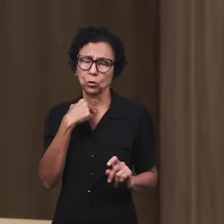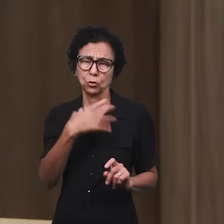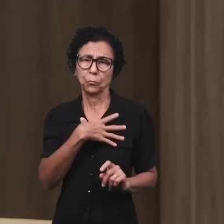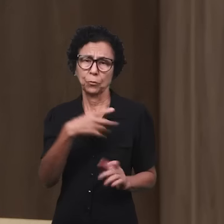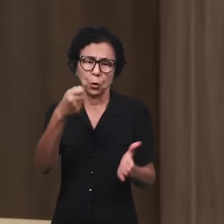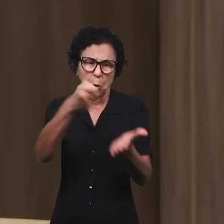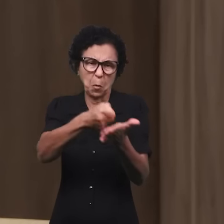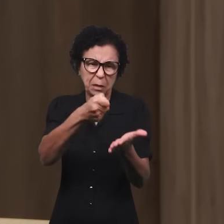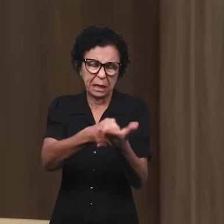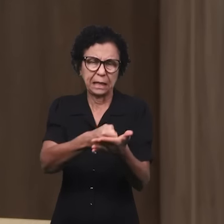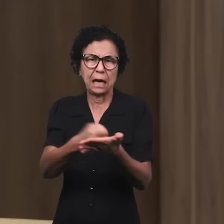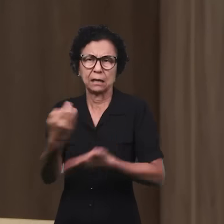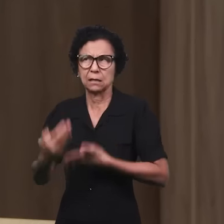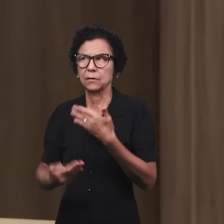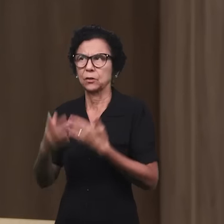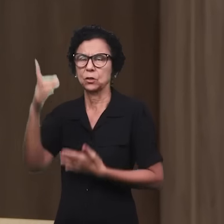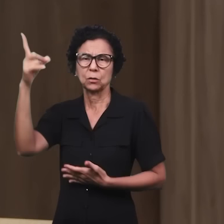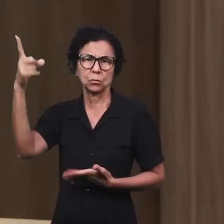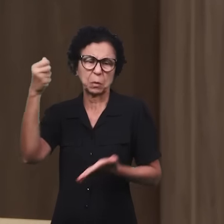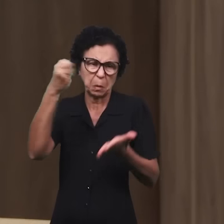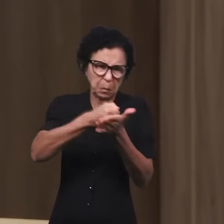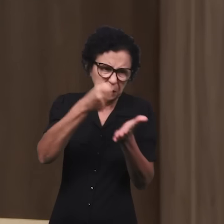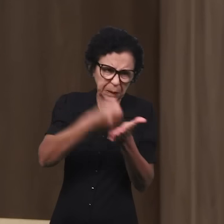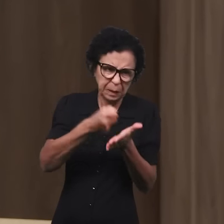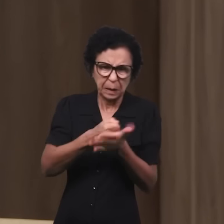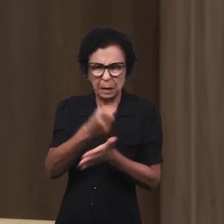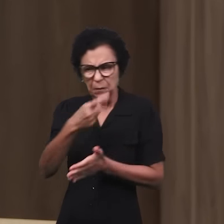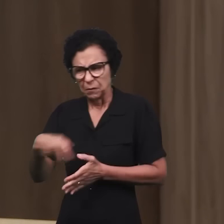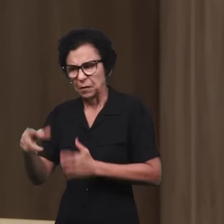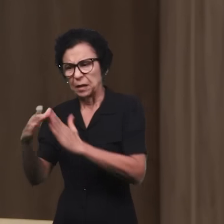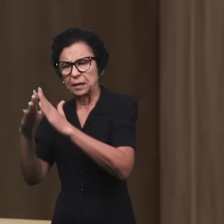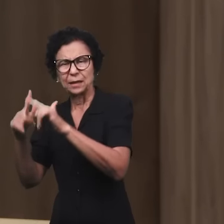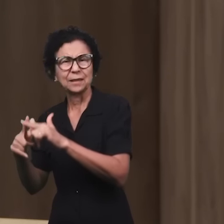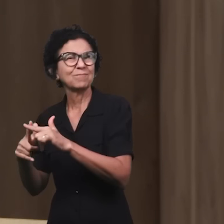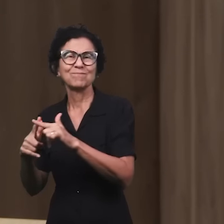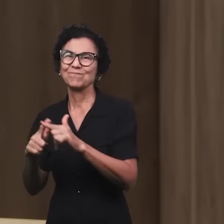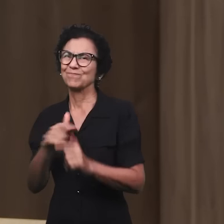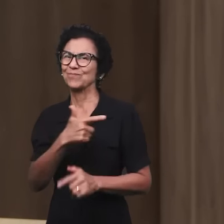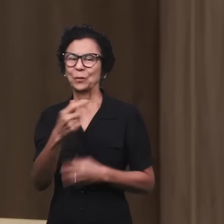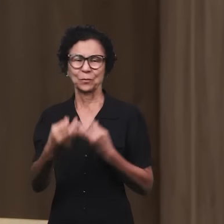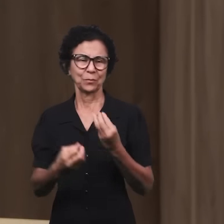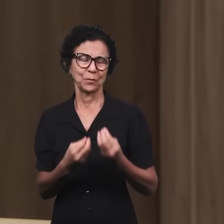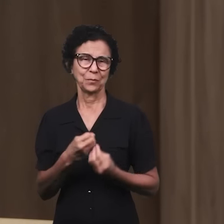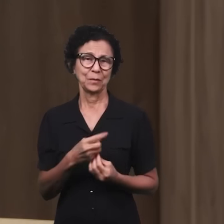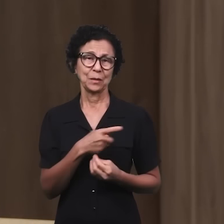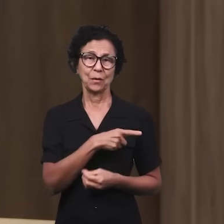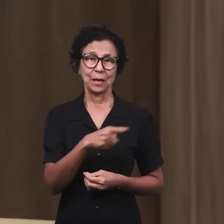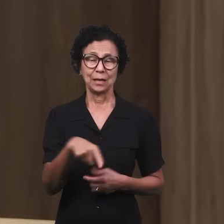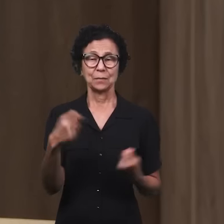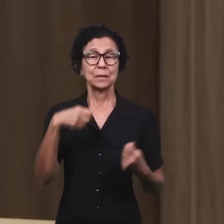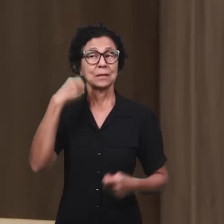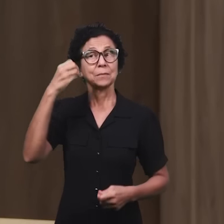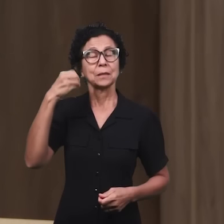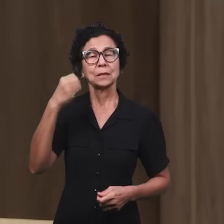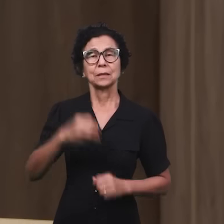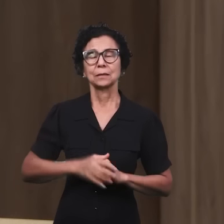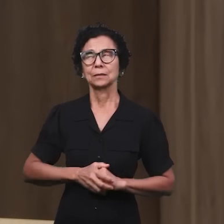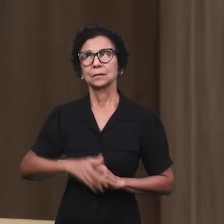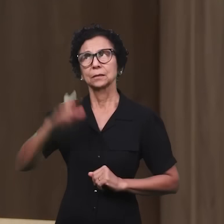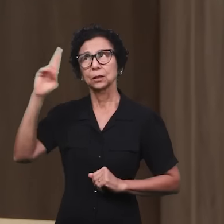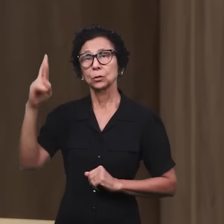a buscar ao Senhor. Não tem. Aí tem que ser a experiência. Então, nós temos que orar muito por isso. Senhor, dá a